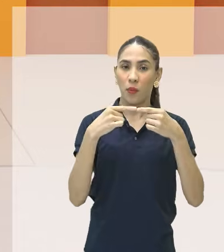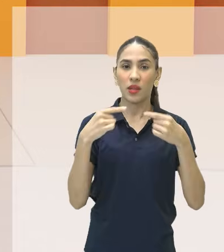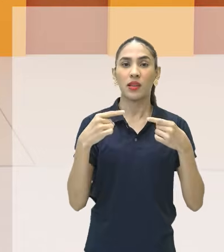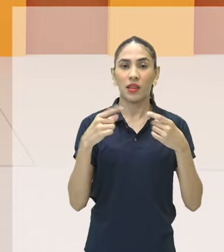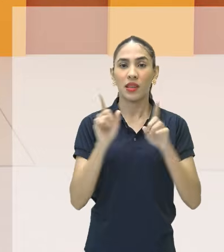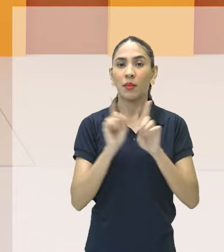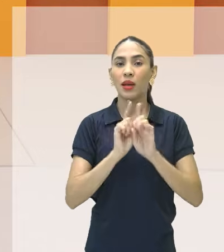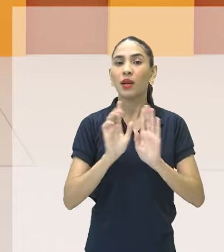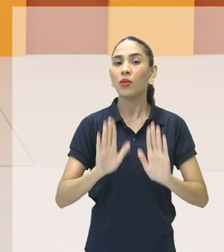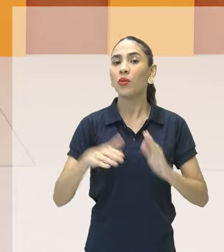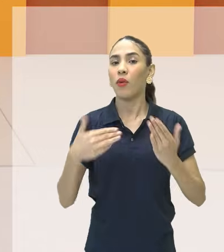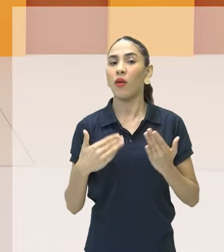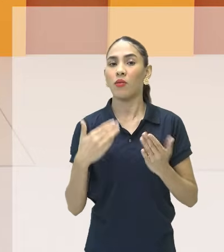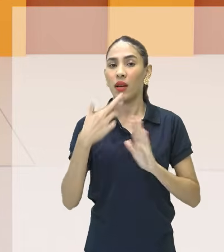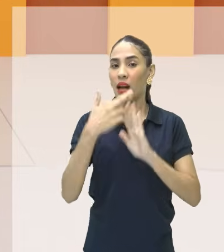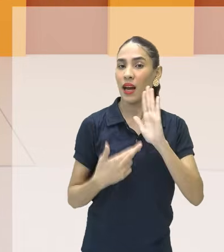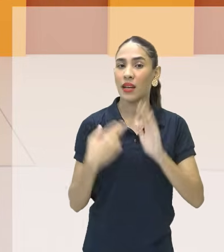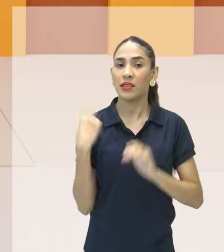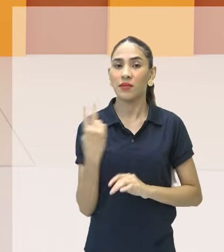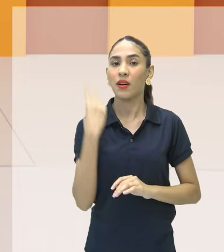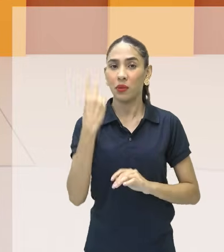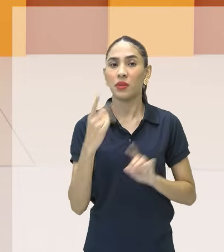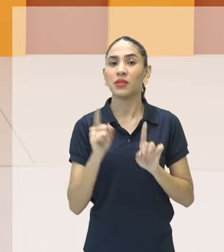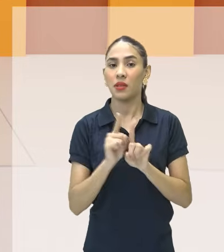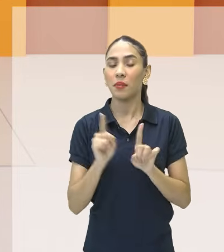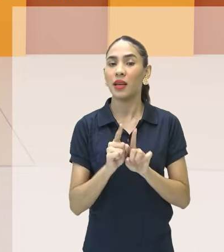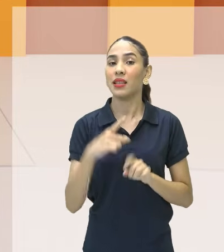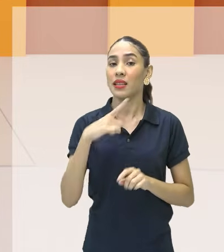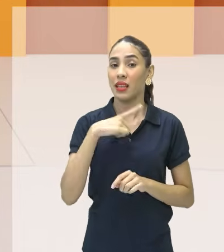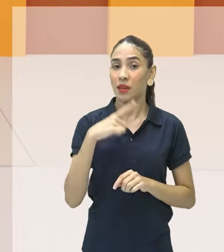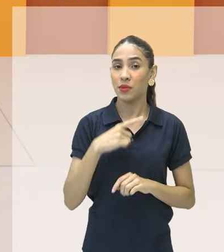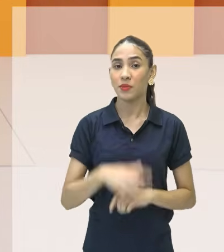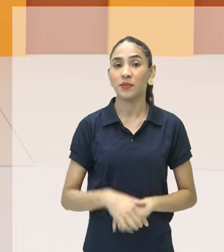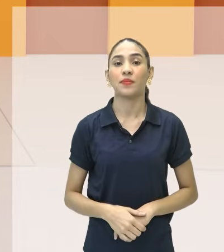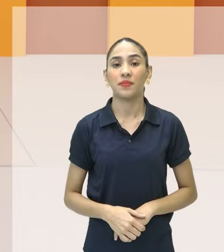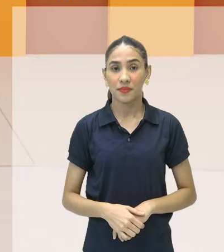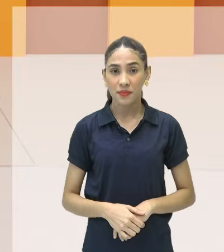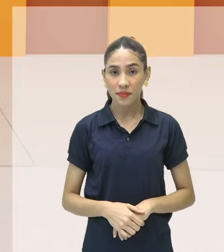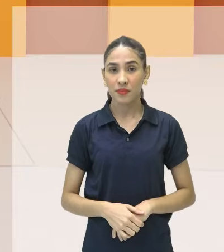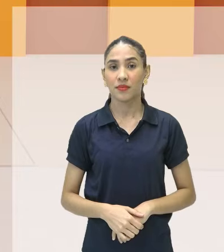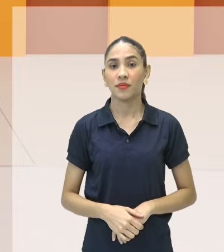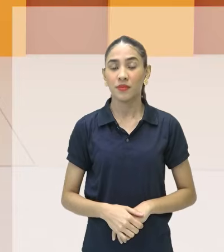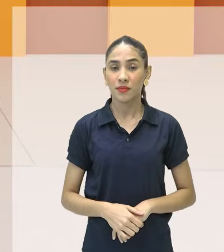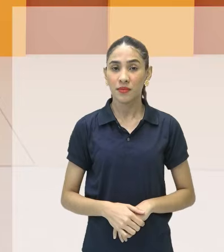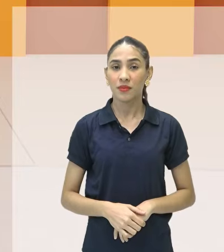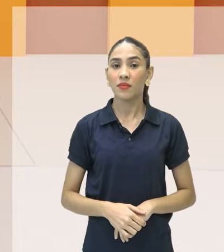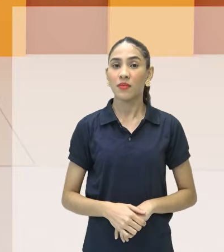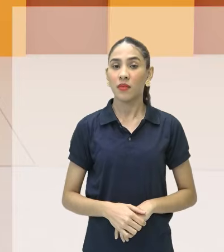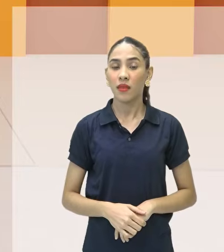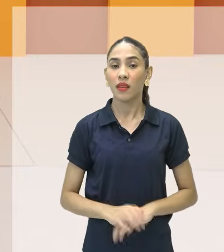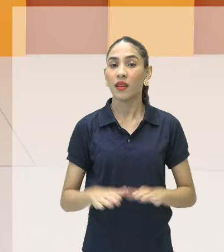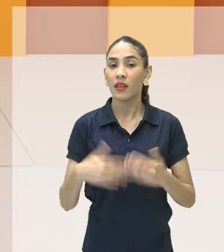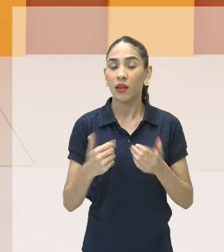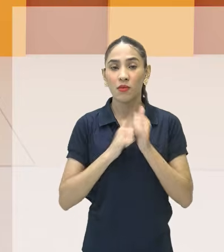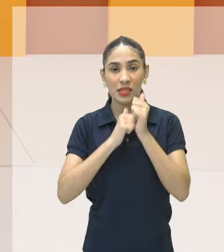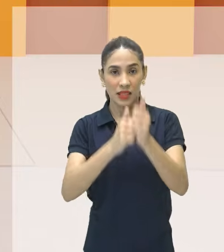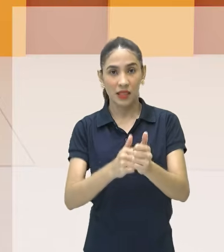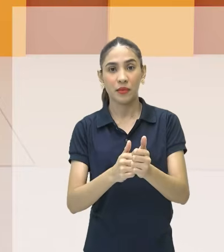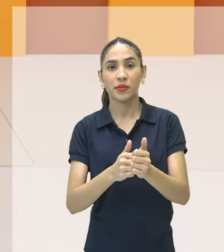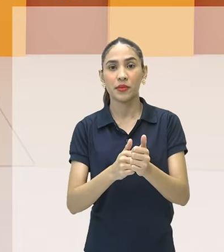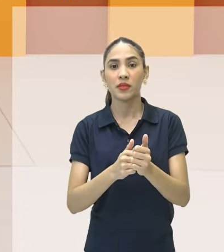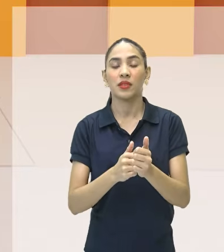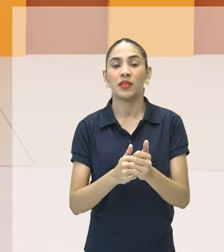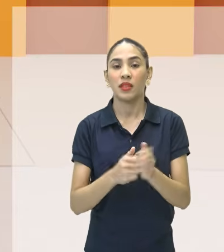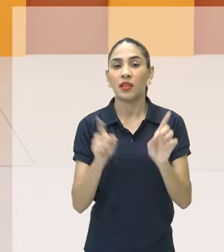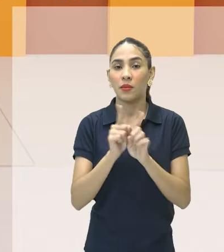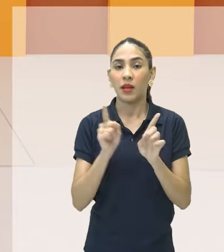com quais são os nossos princípios, quais são os nossos valores que temos, né? E aí nós seguimos,